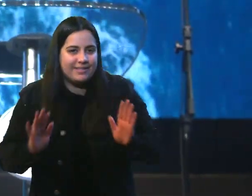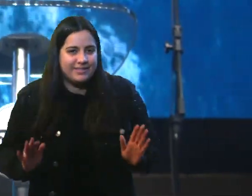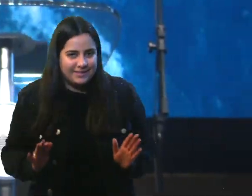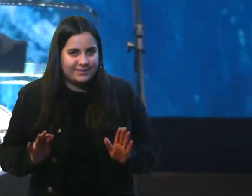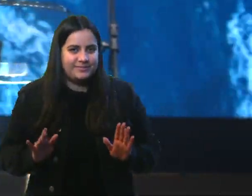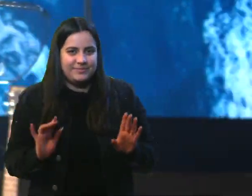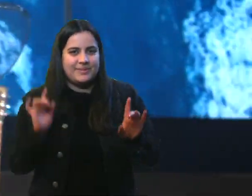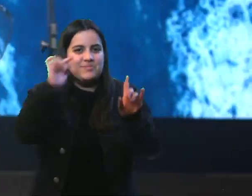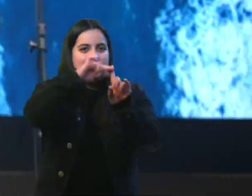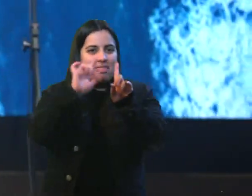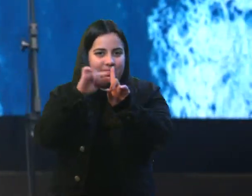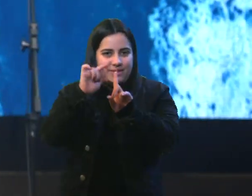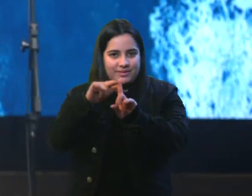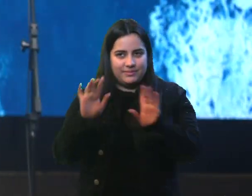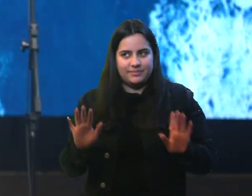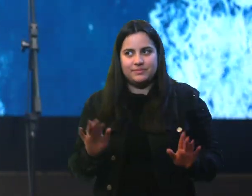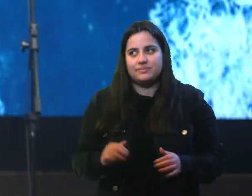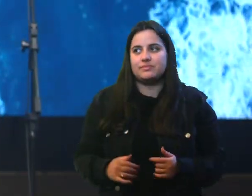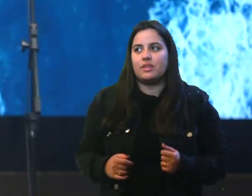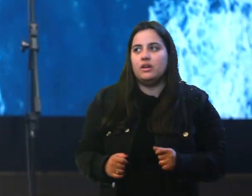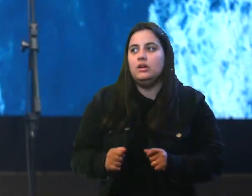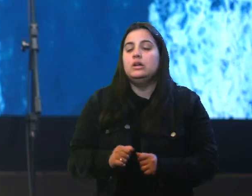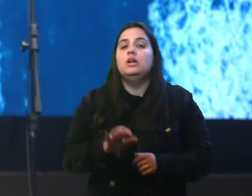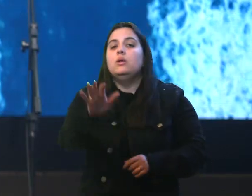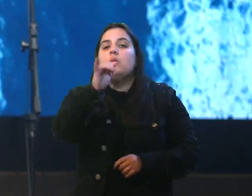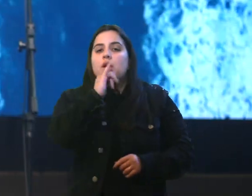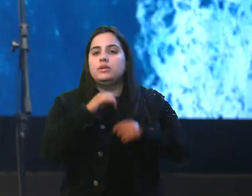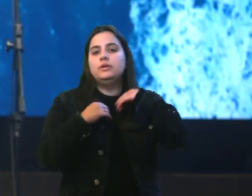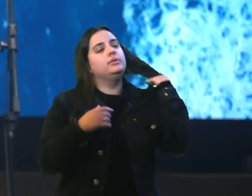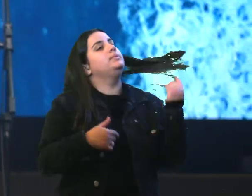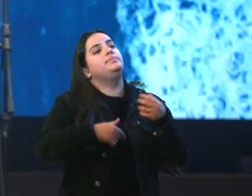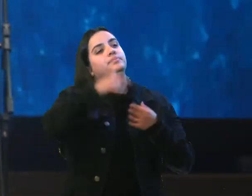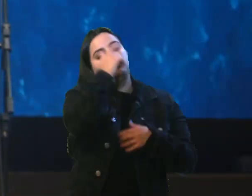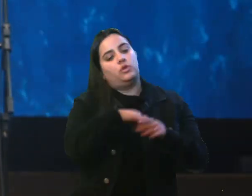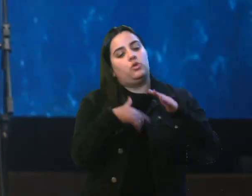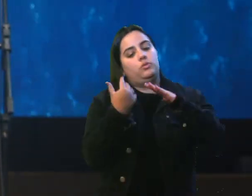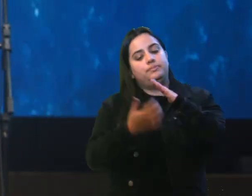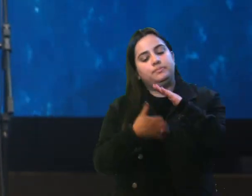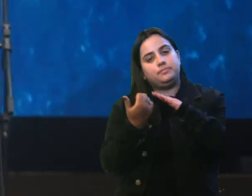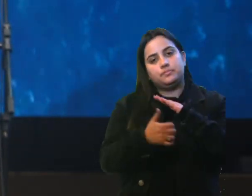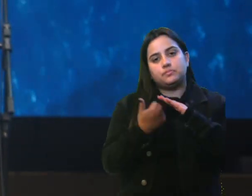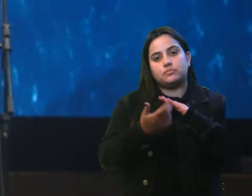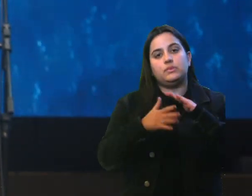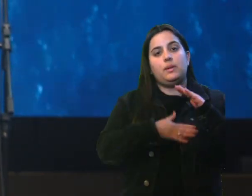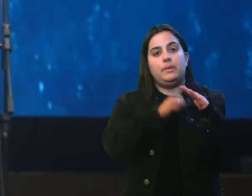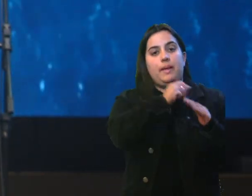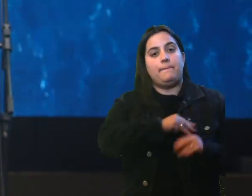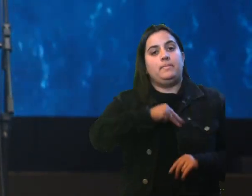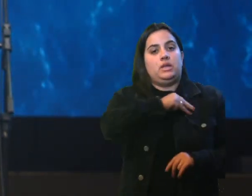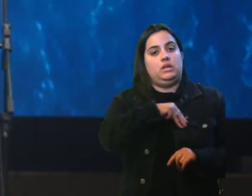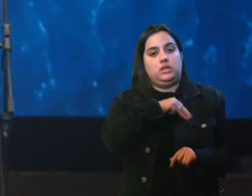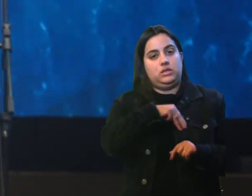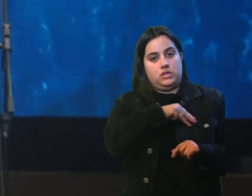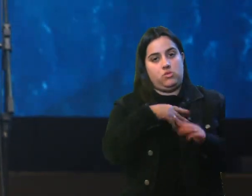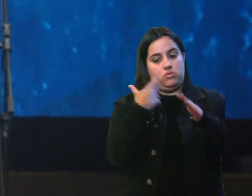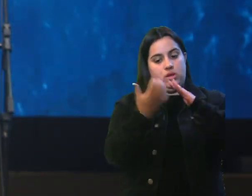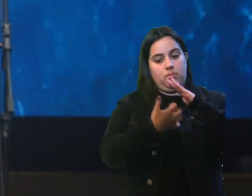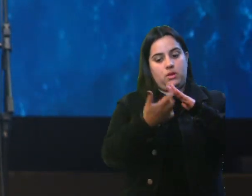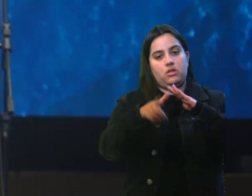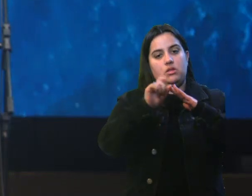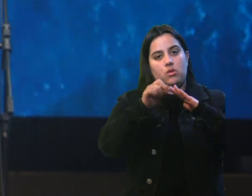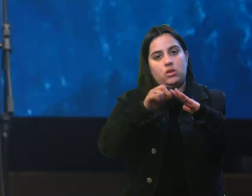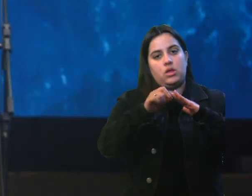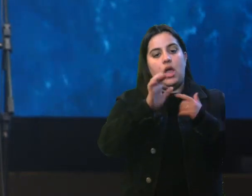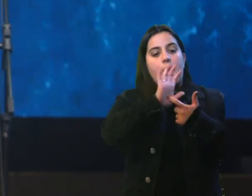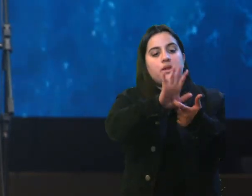essas metas. Por exemplo, se eu sou empresário, a missão da minha empresa pode ser levar Jesus aos funcionários e